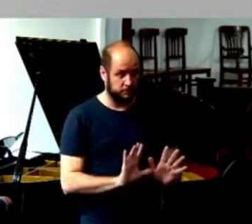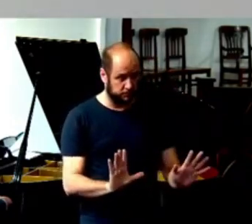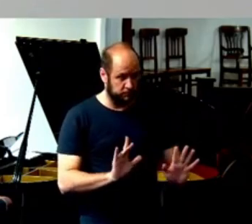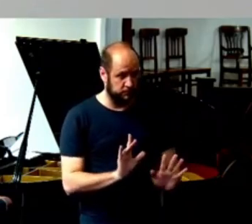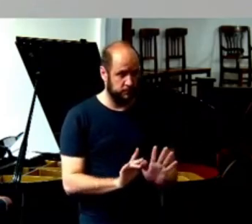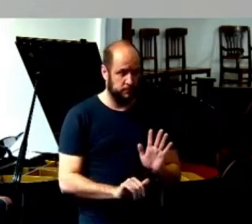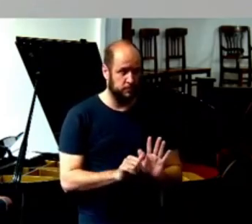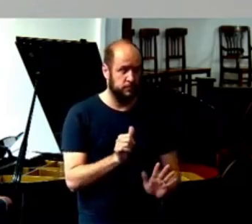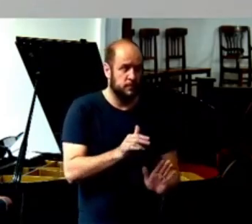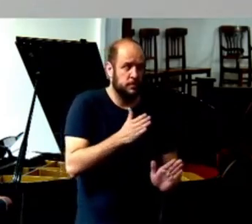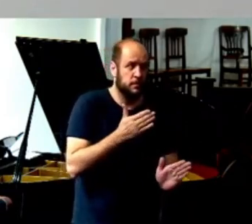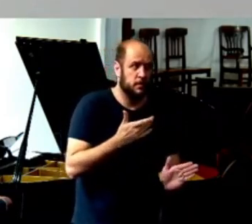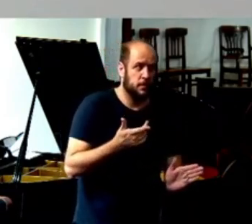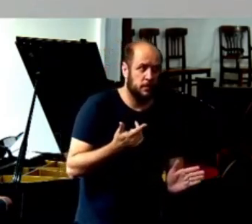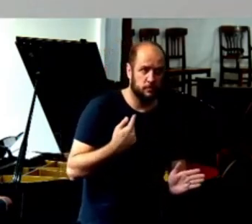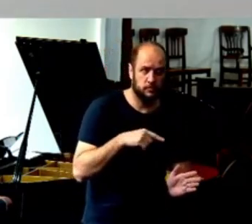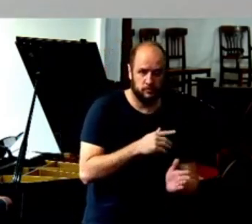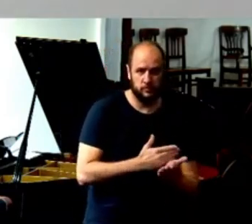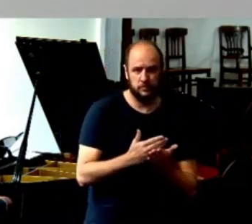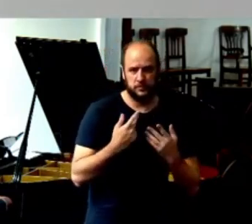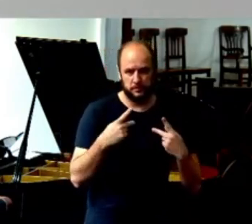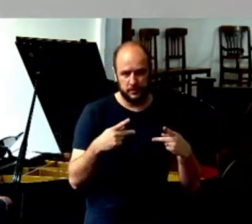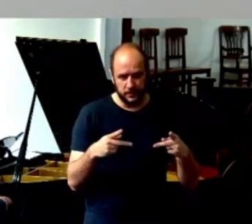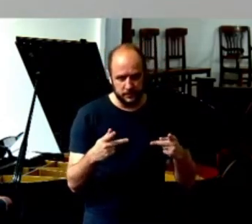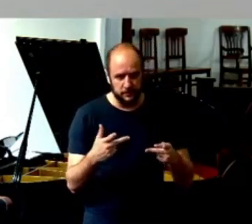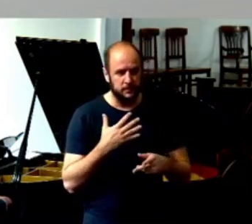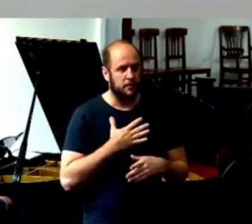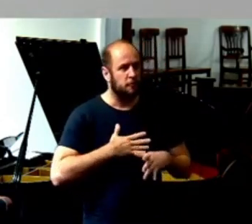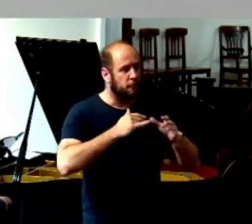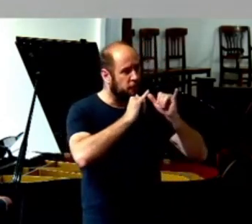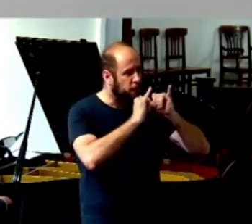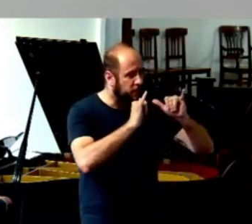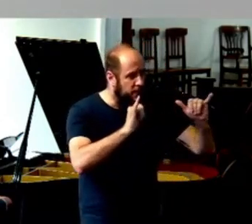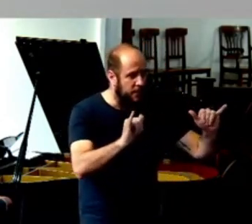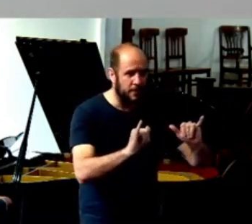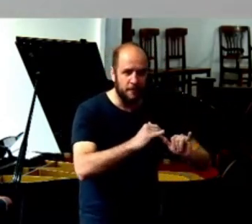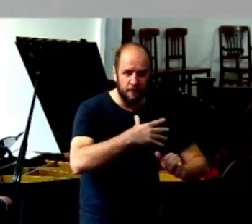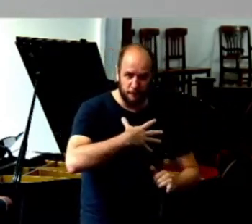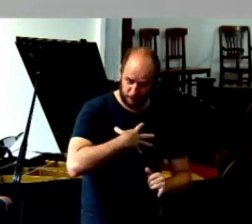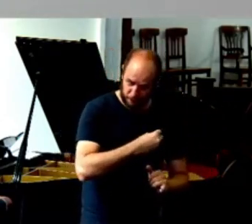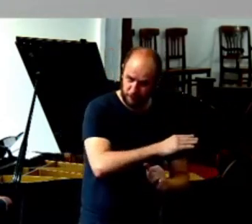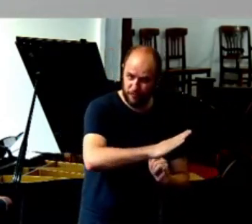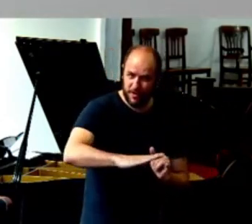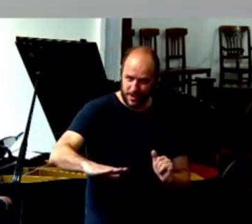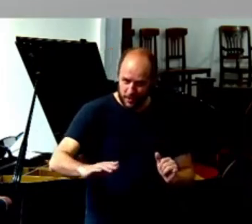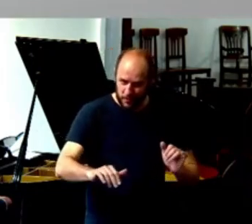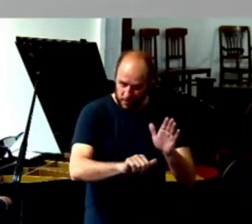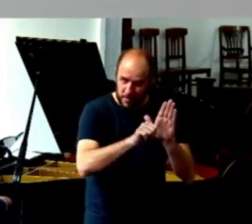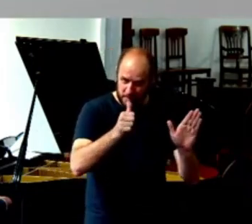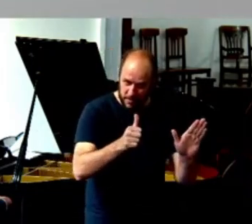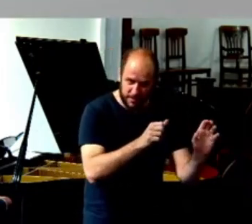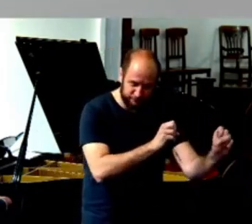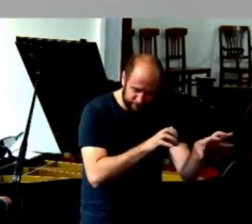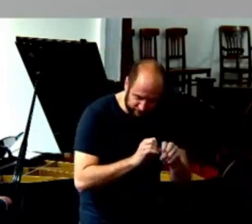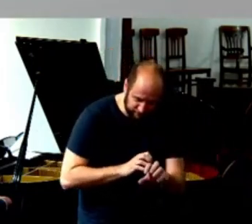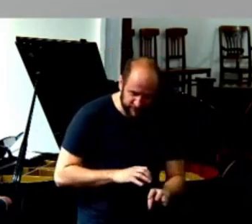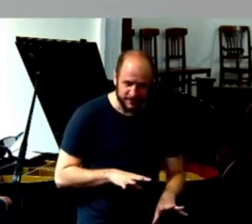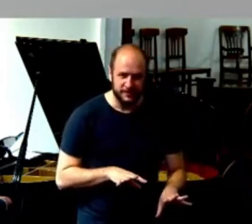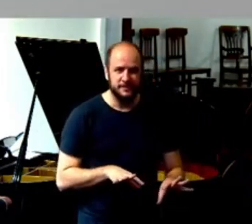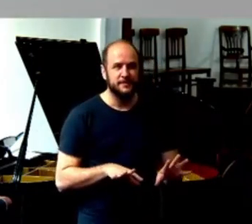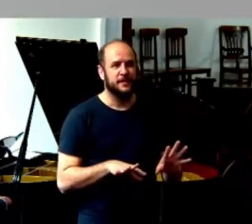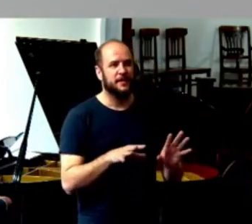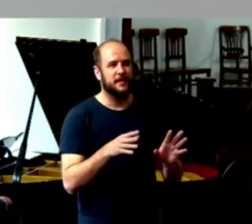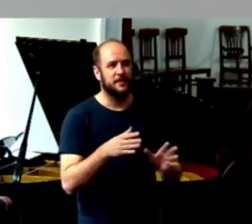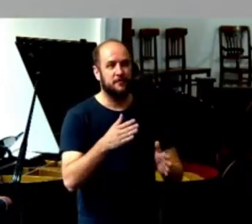lermos, introduzirmos esta exposição, eu gostaria de me dirigir aos nossos filhos, às nossas crianças, e dar a